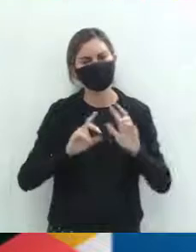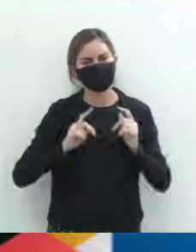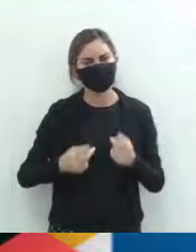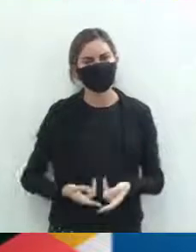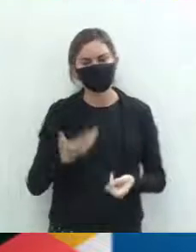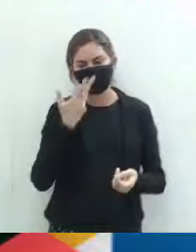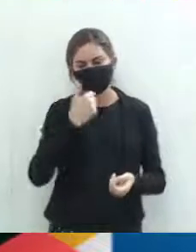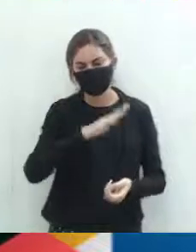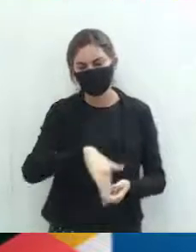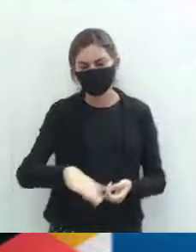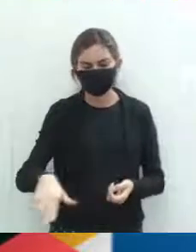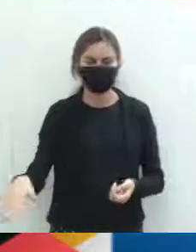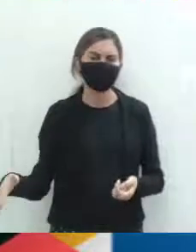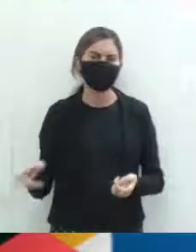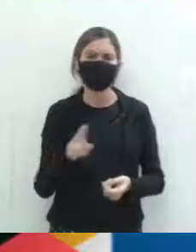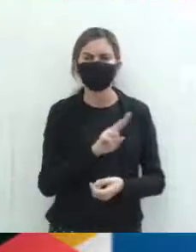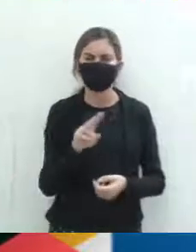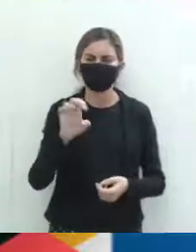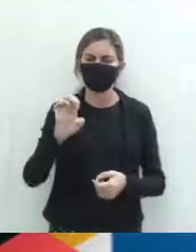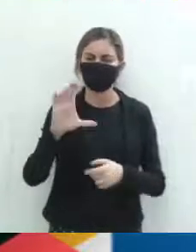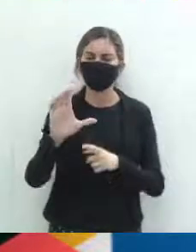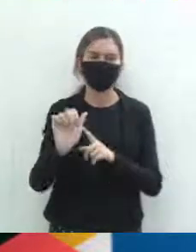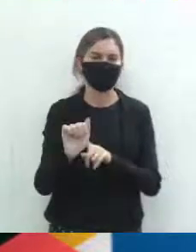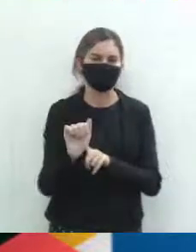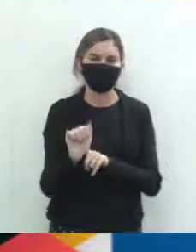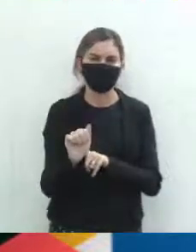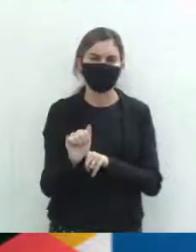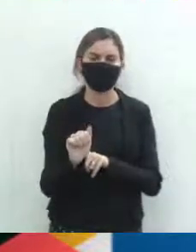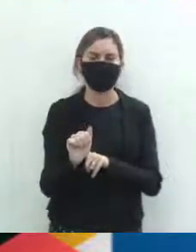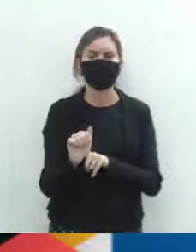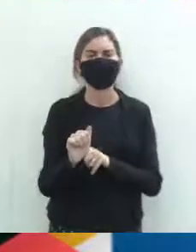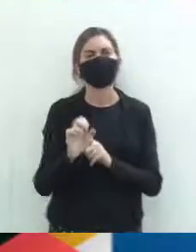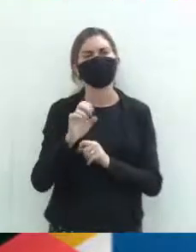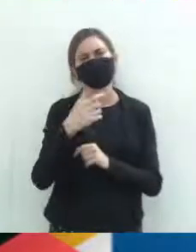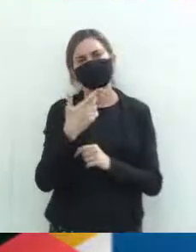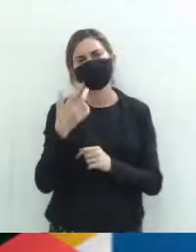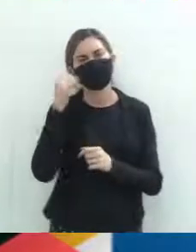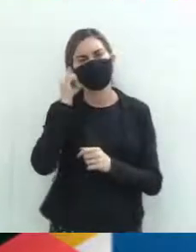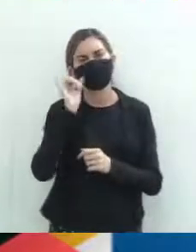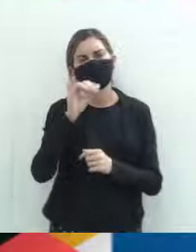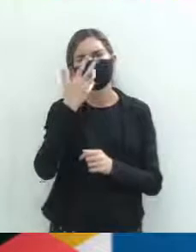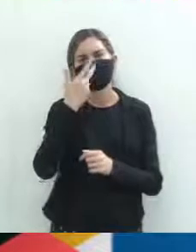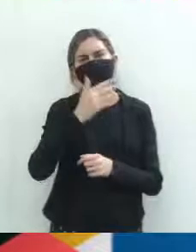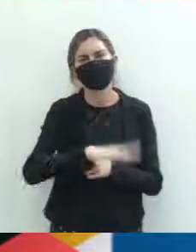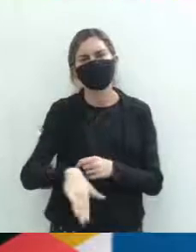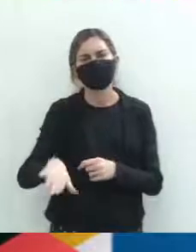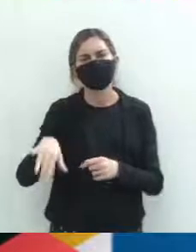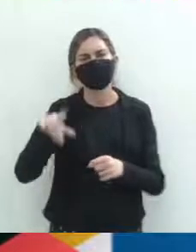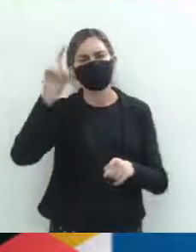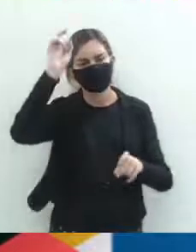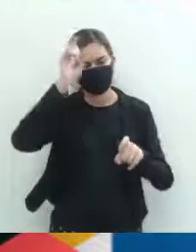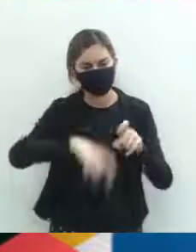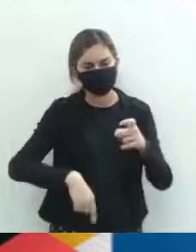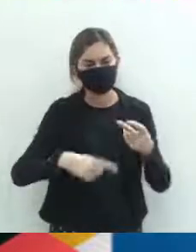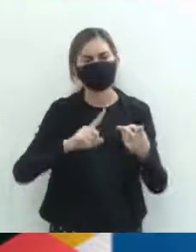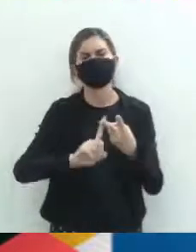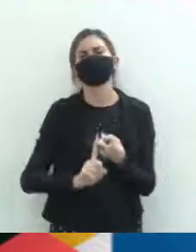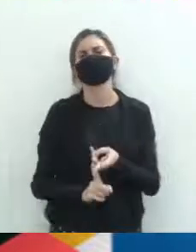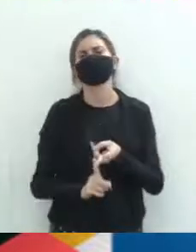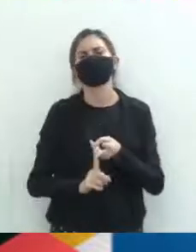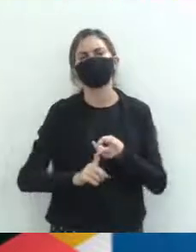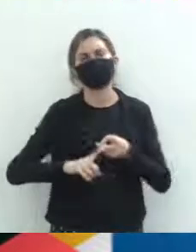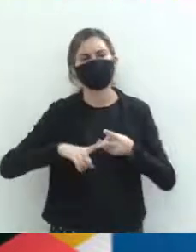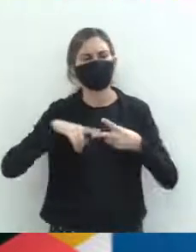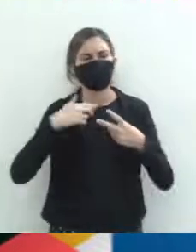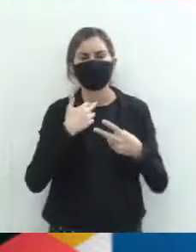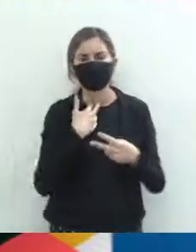as crianças, o chamado ECA, né? Para que evitar que as crianças sejam, por exemplo, violentadas, para que as crianças